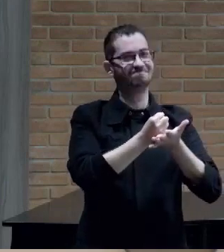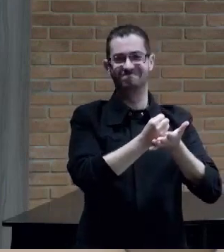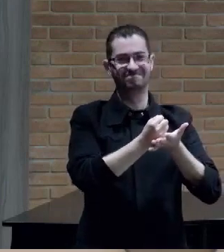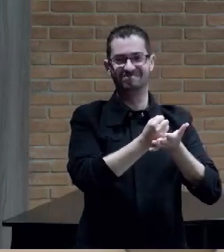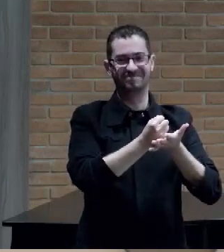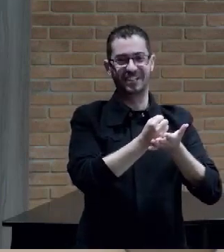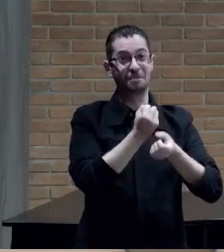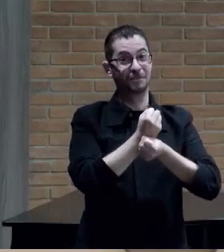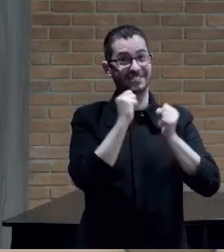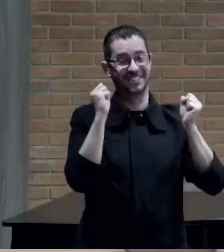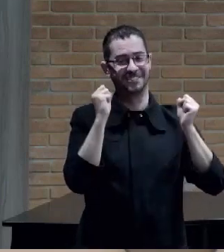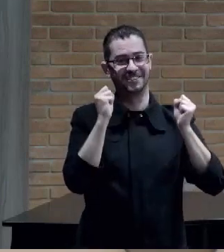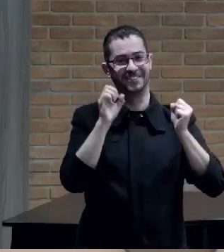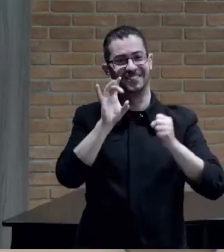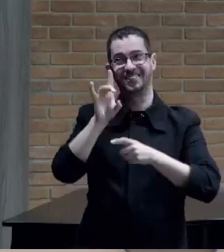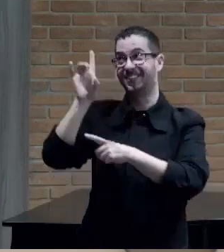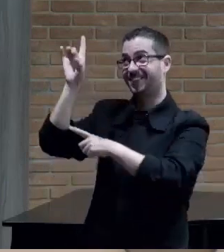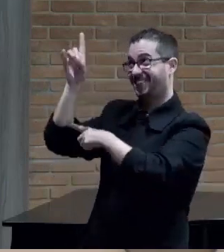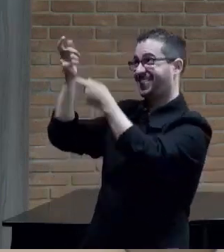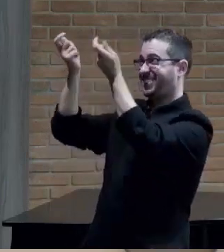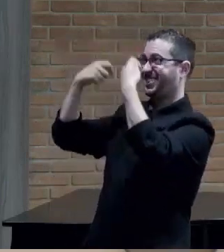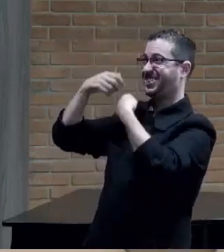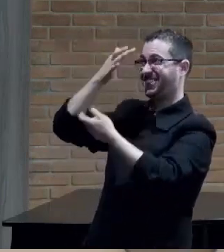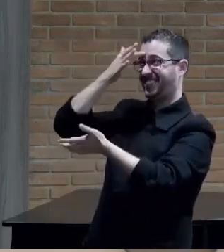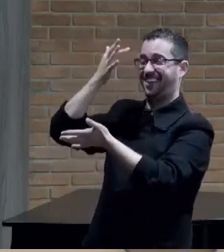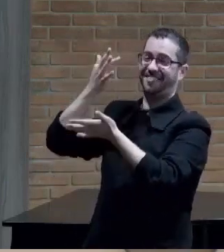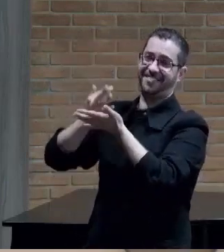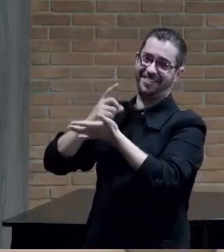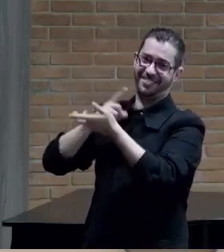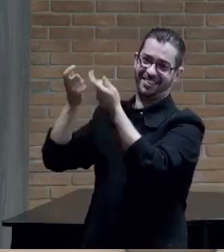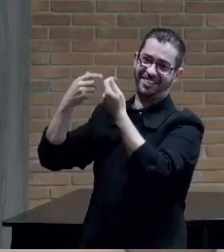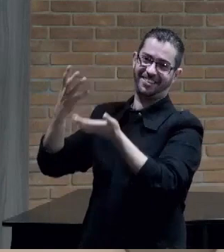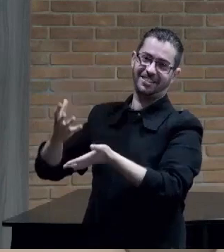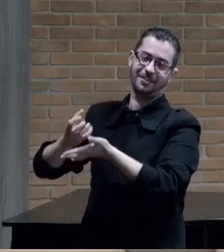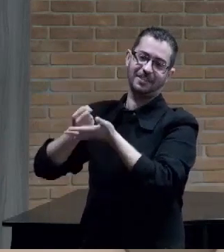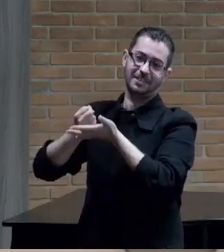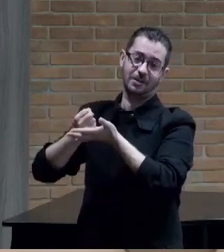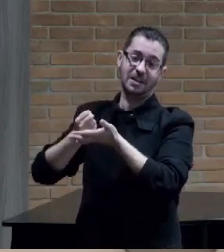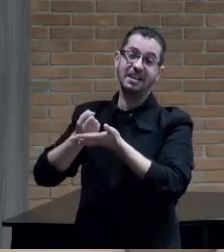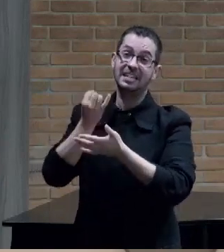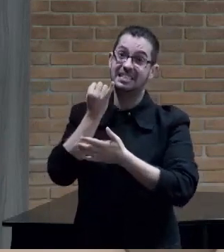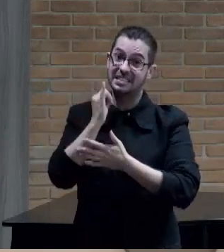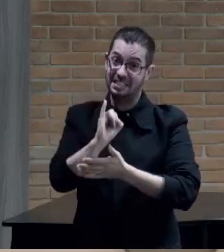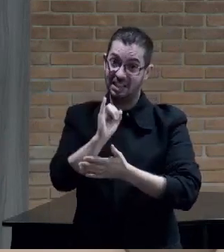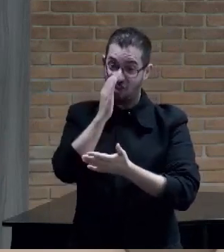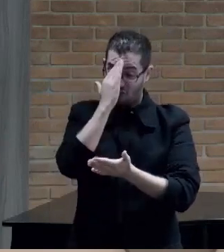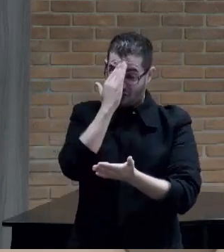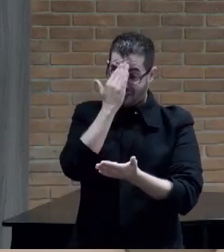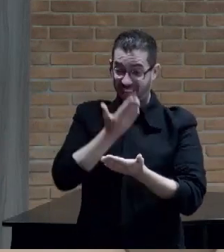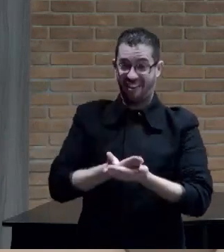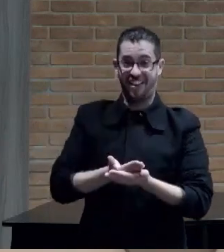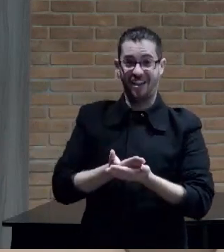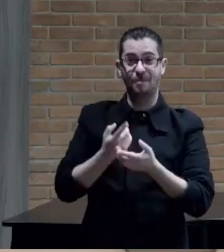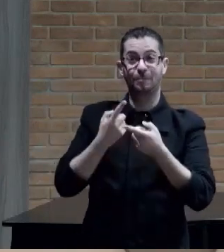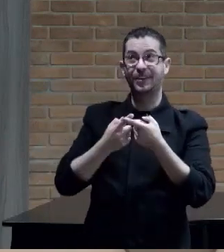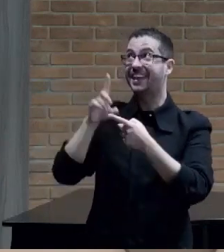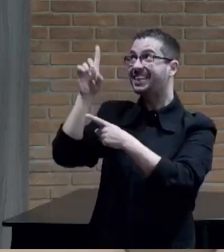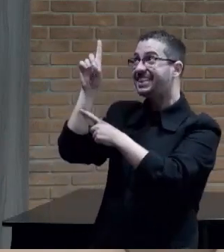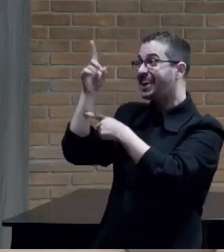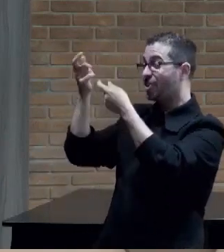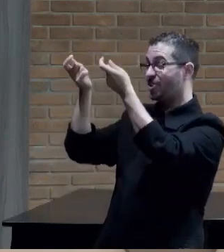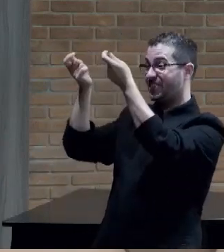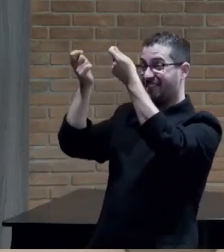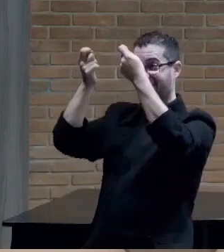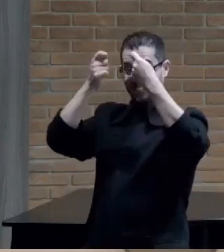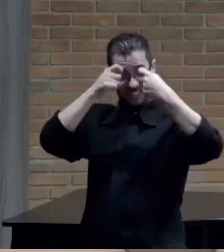incrédulo. Porque o dia que nós passamos a crer, foi porque Deus colocou fé em nosso